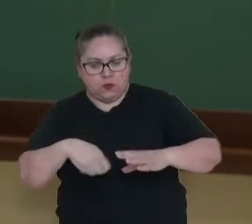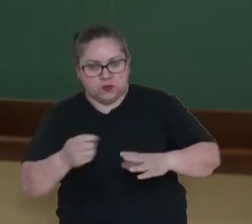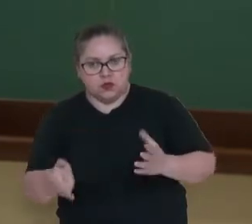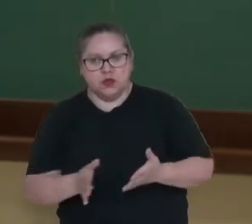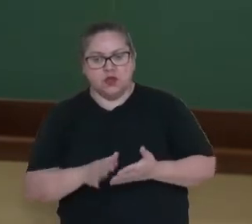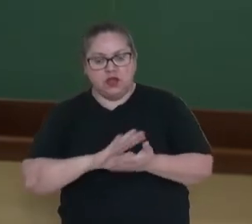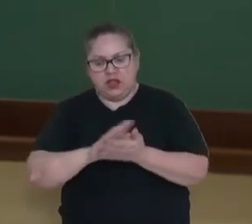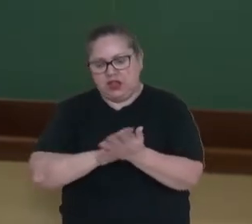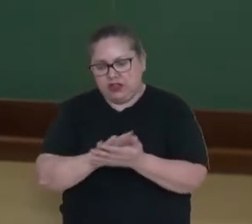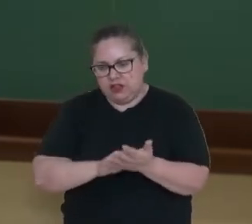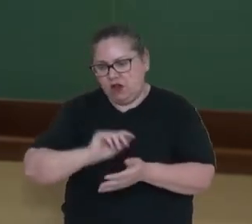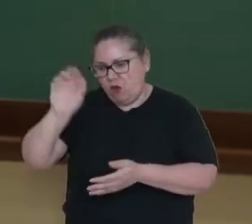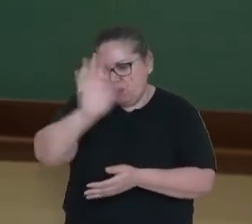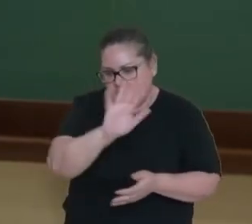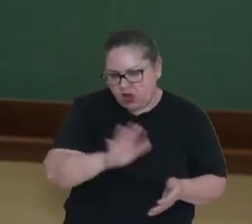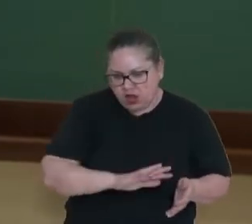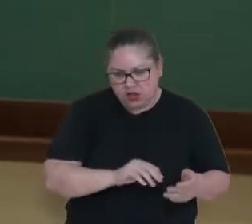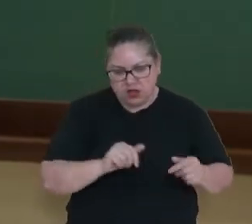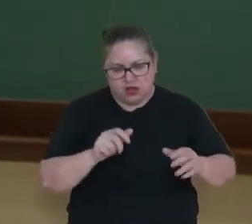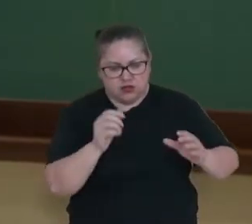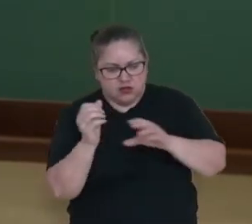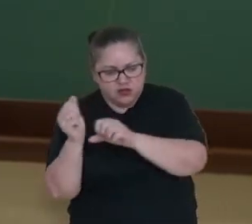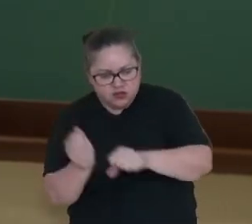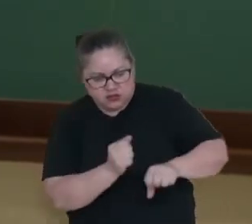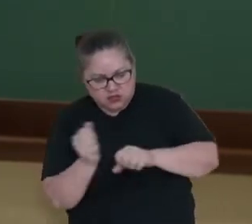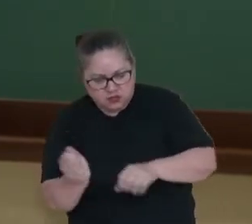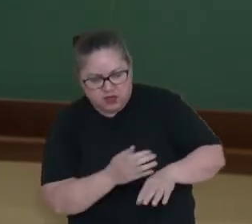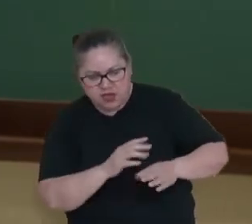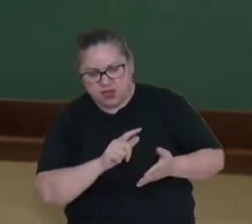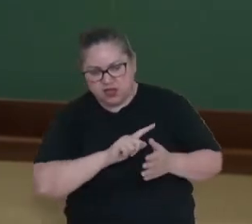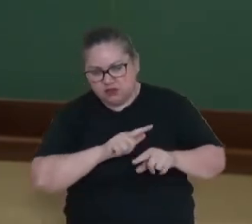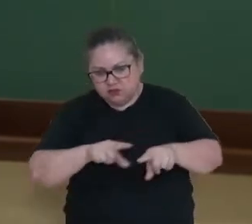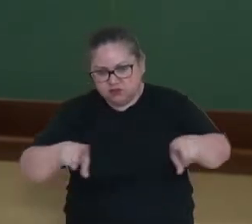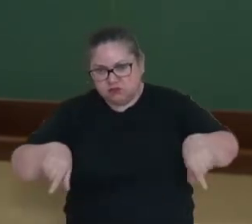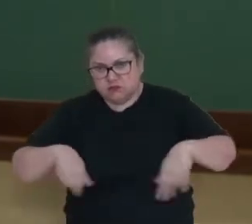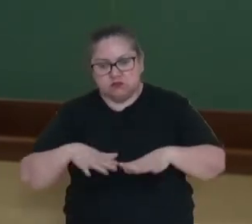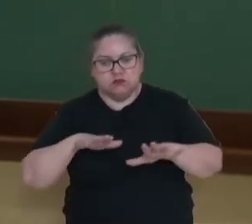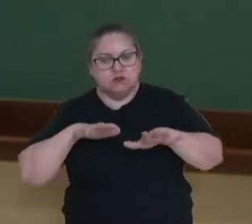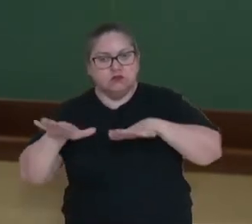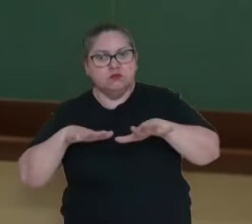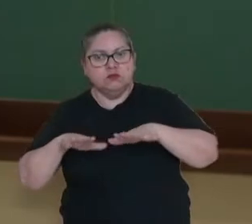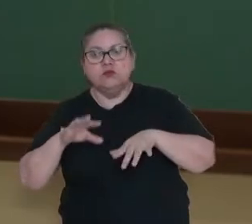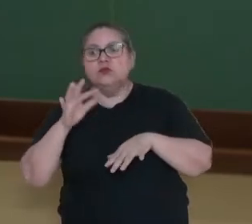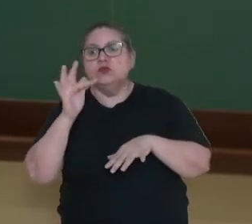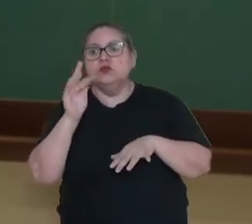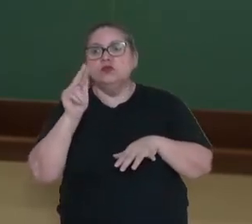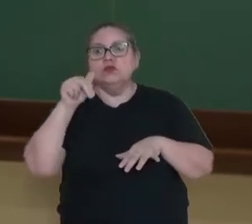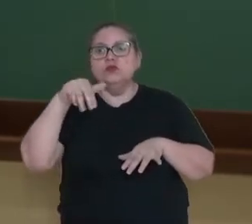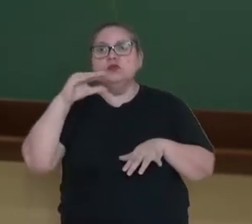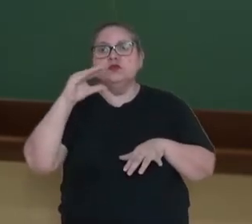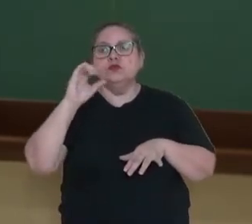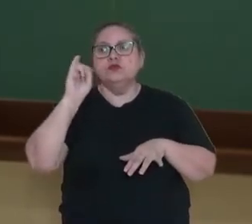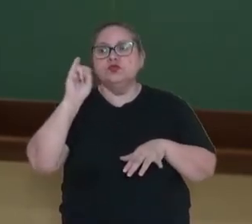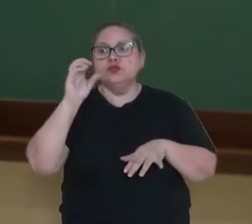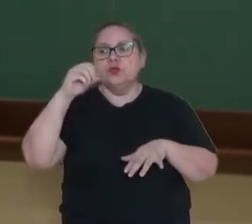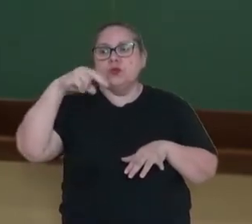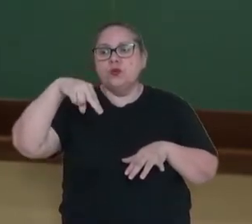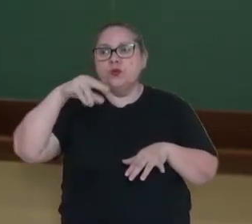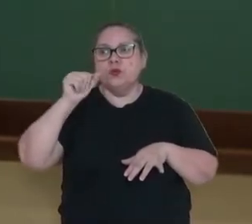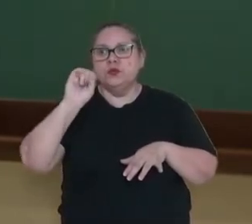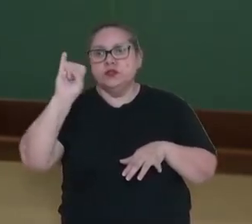cozinhar, lavar o carro, limpar a calçada. Esses são movimentos funcionais. E os